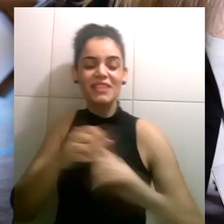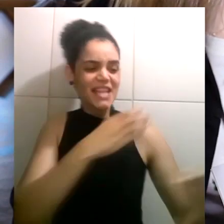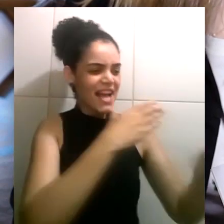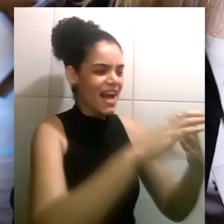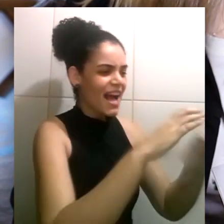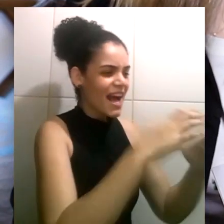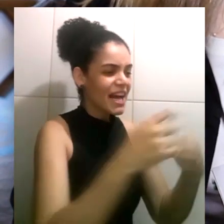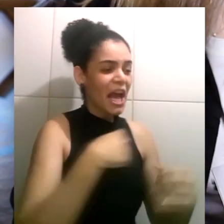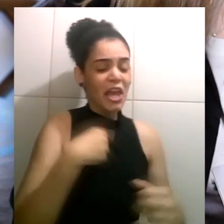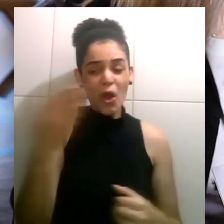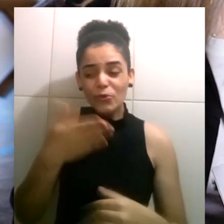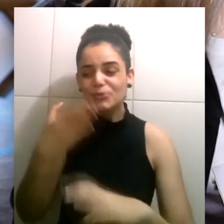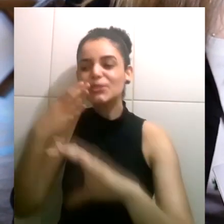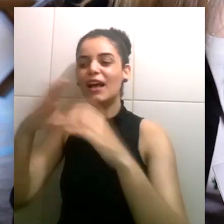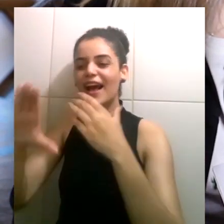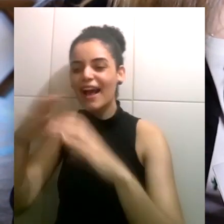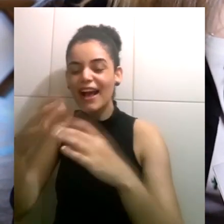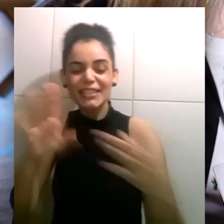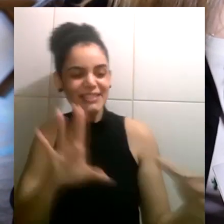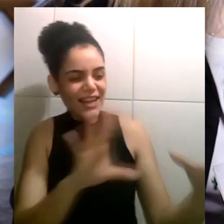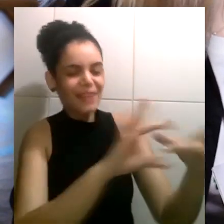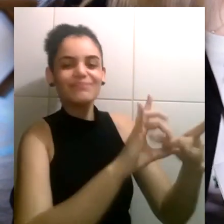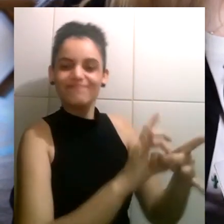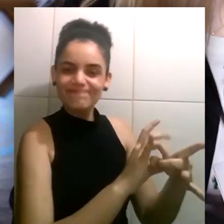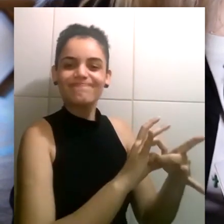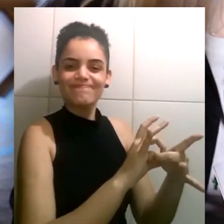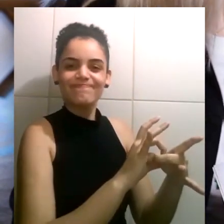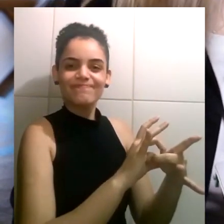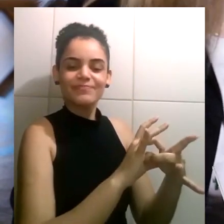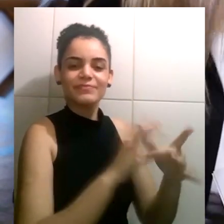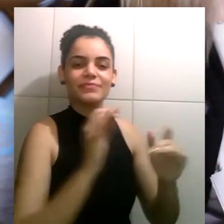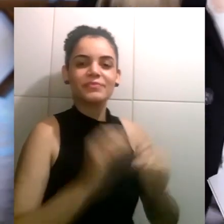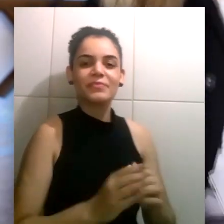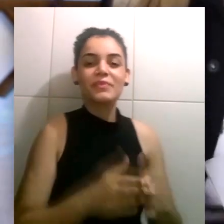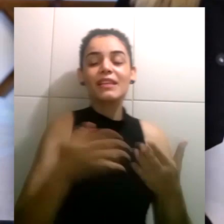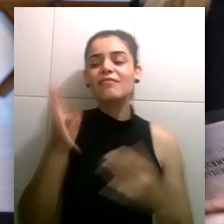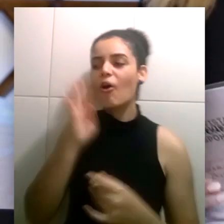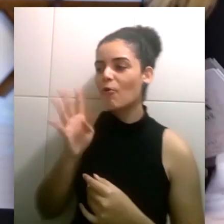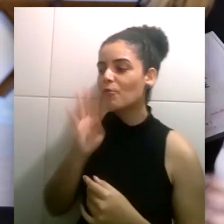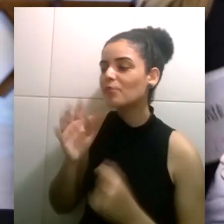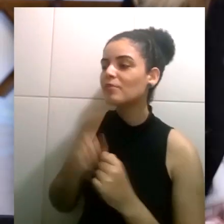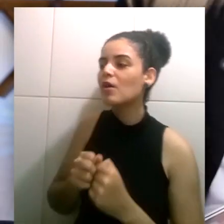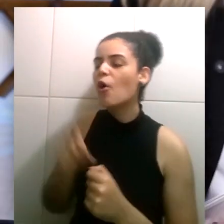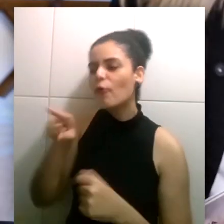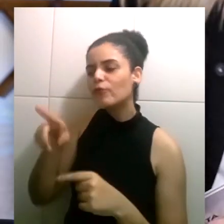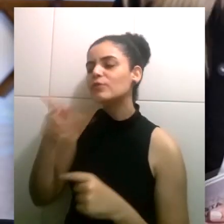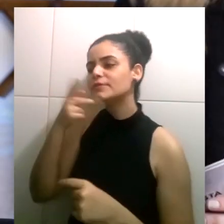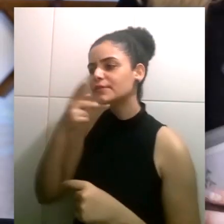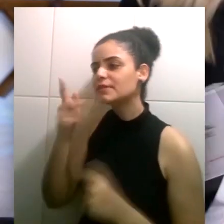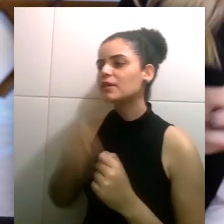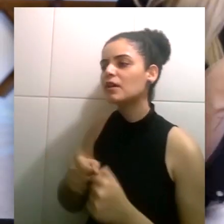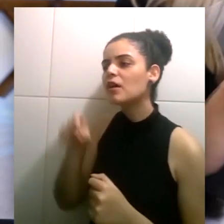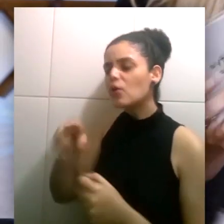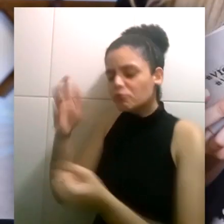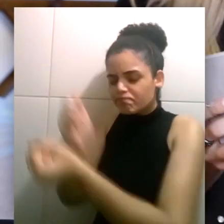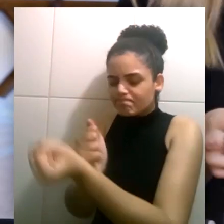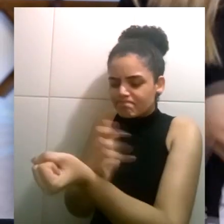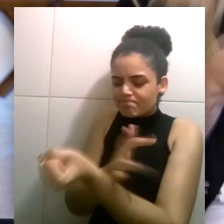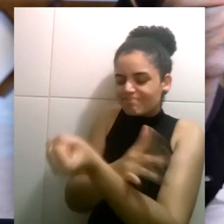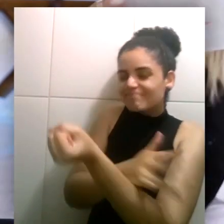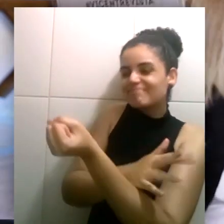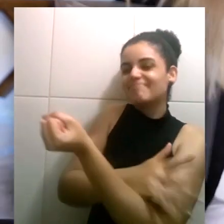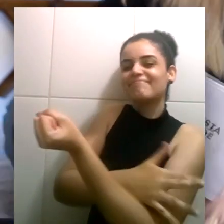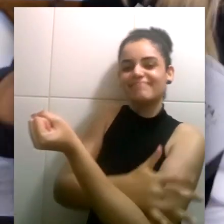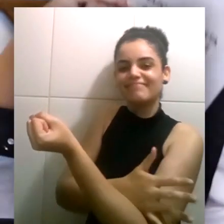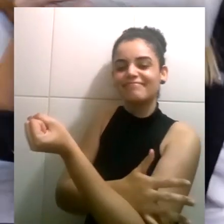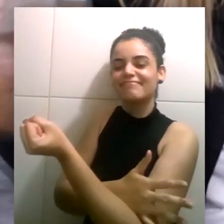tá cantando. Então, tipo, é uma conexão sobrenatural. Profética. Exatamente. Bom, legal. E como você falou,